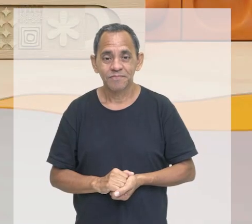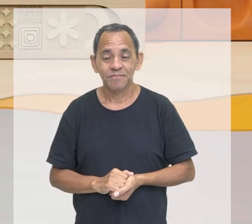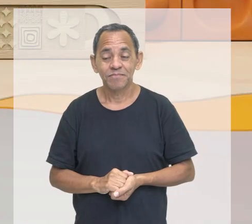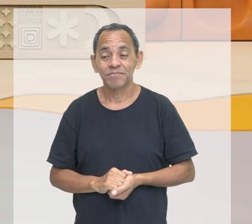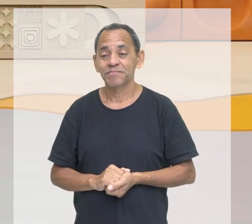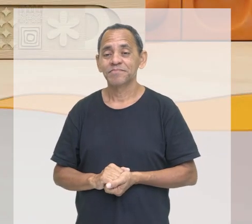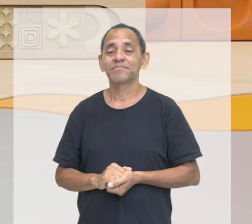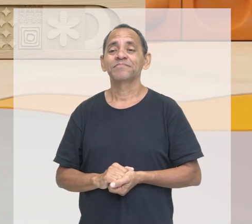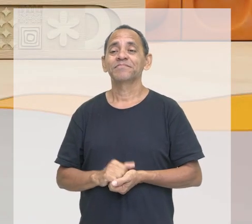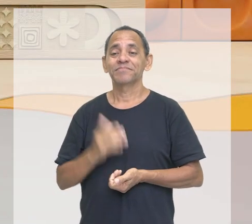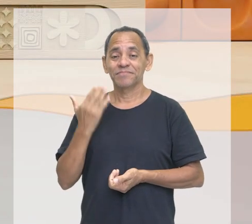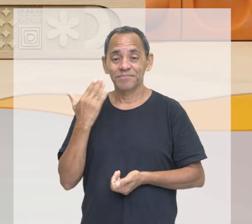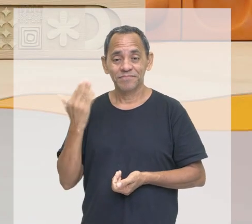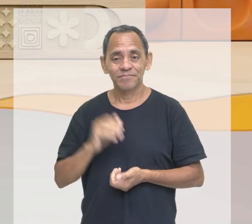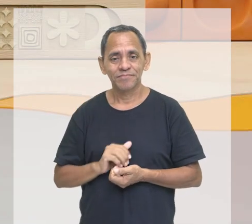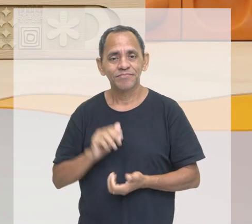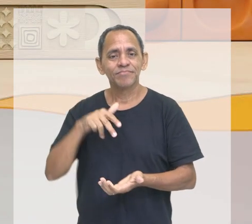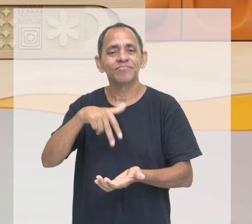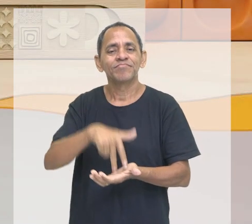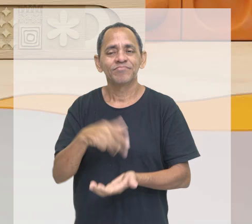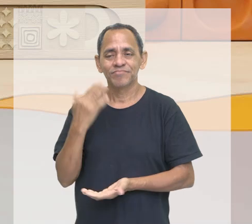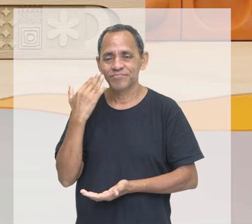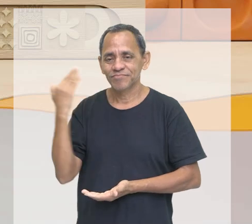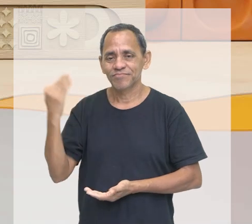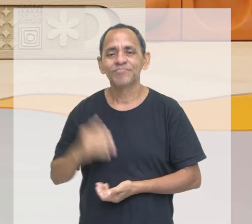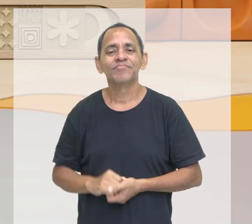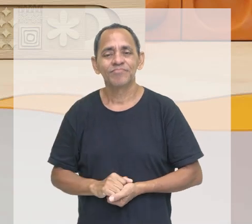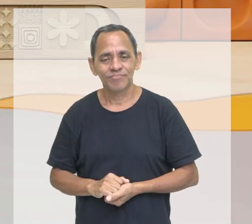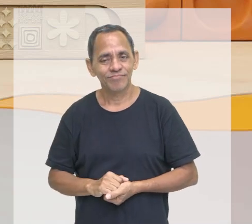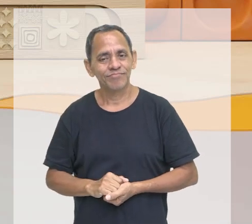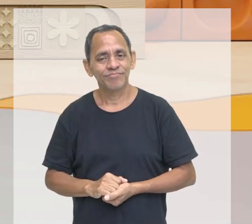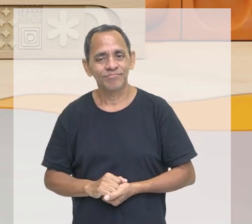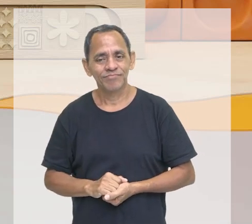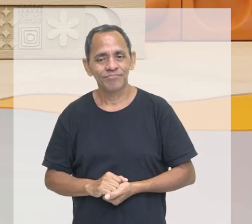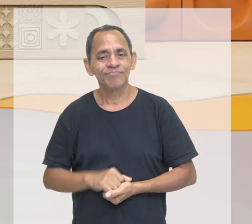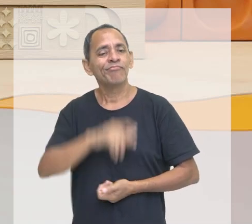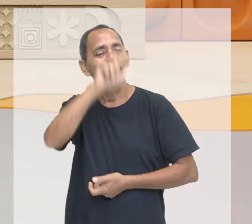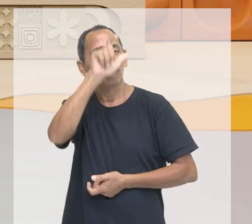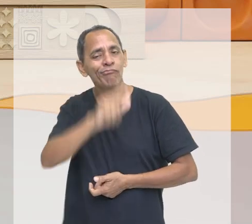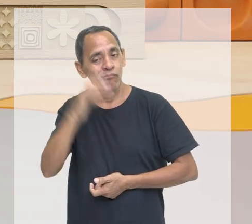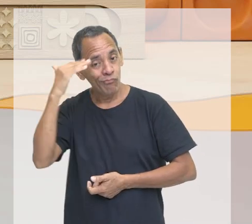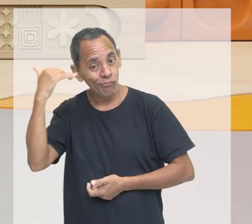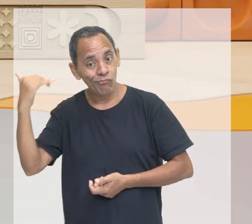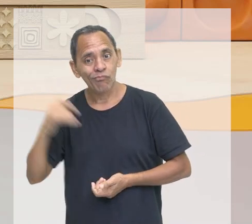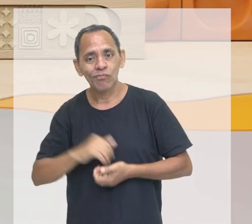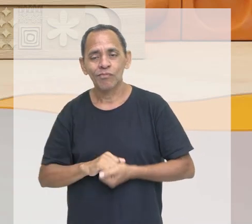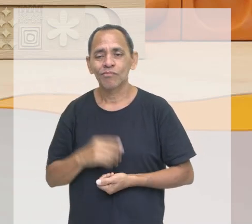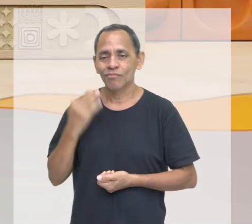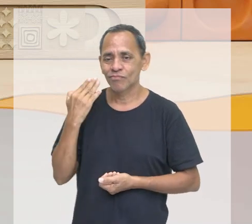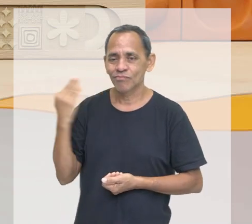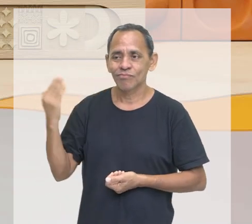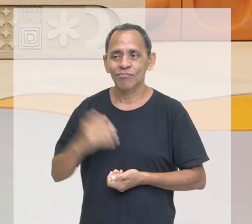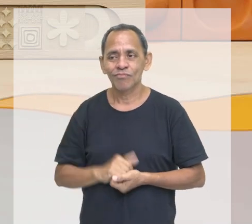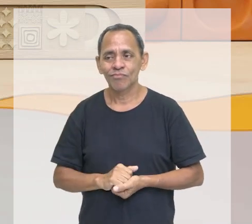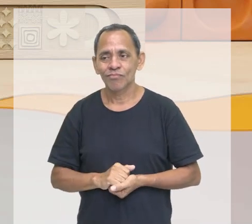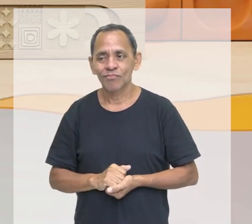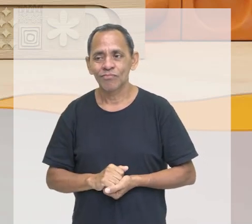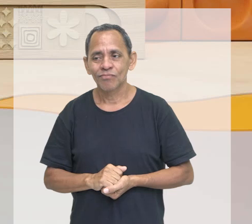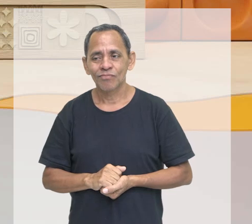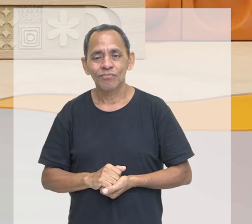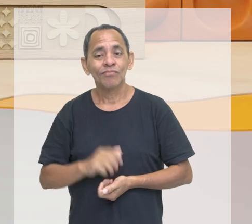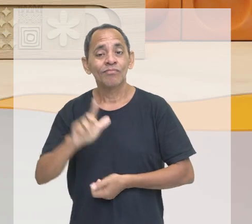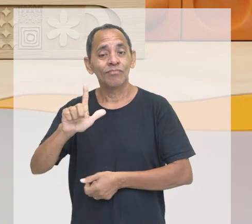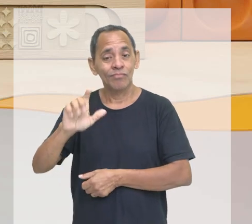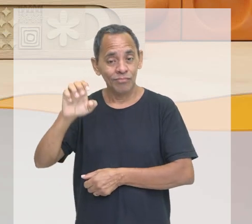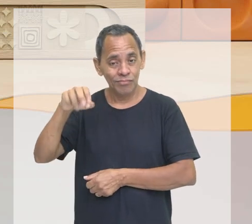Estou aqui, gente, do lado de uma figura importante e emblemática, que é justamente o Vladimir Lenin, um dos